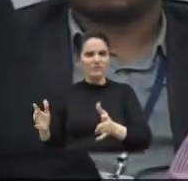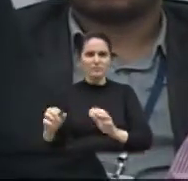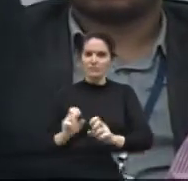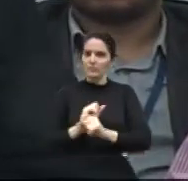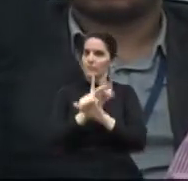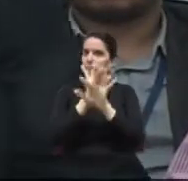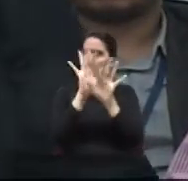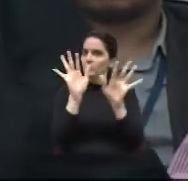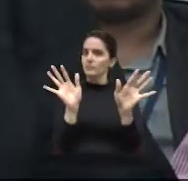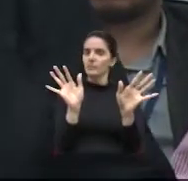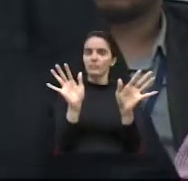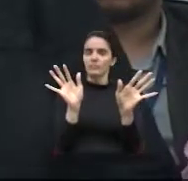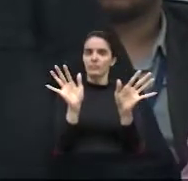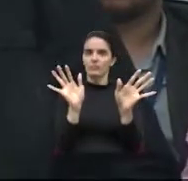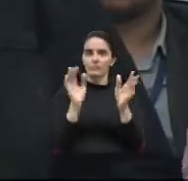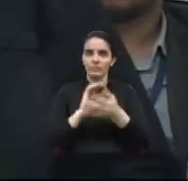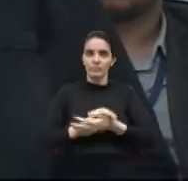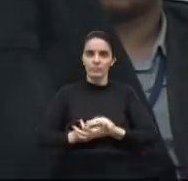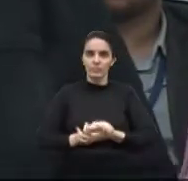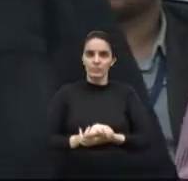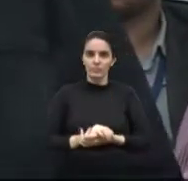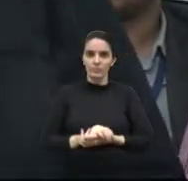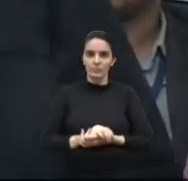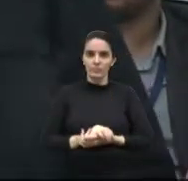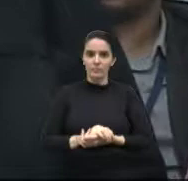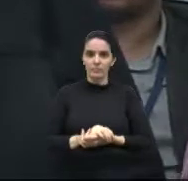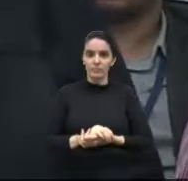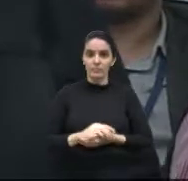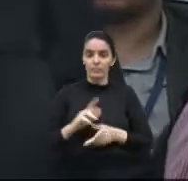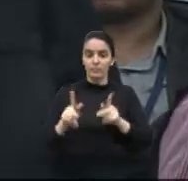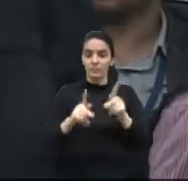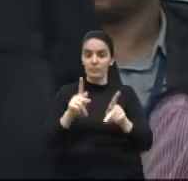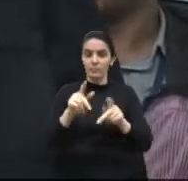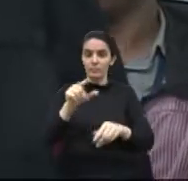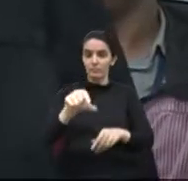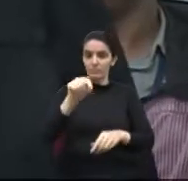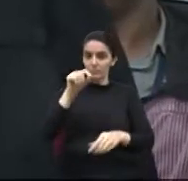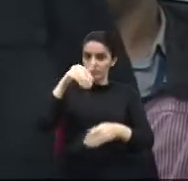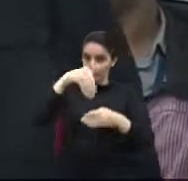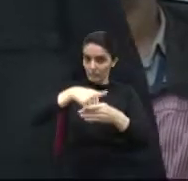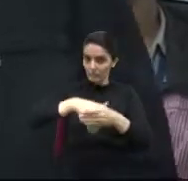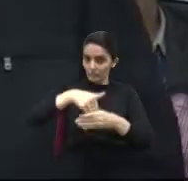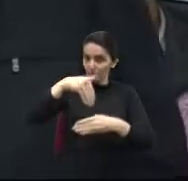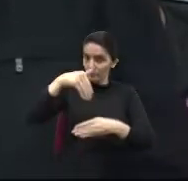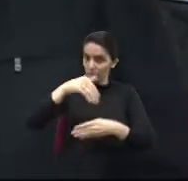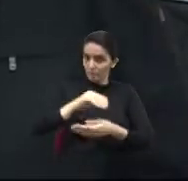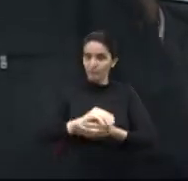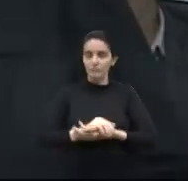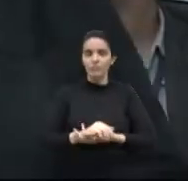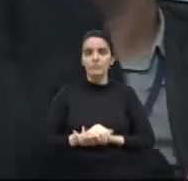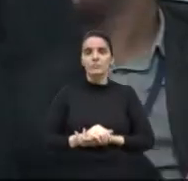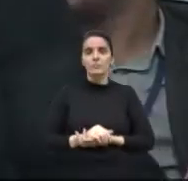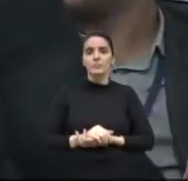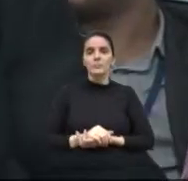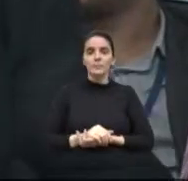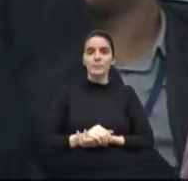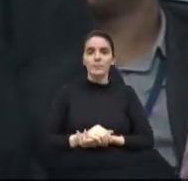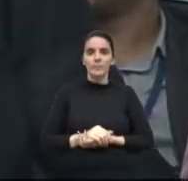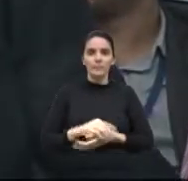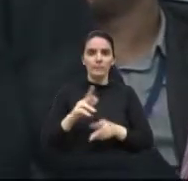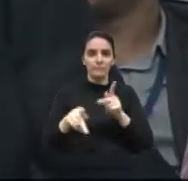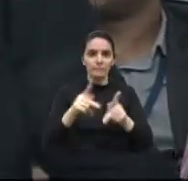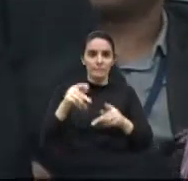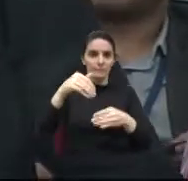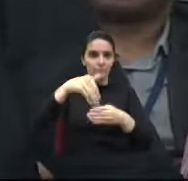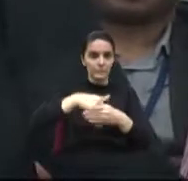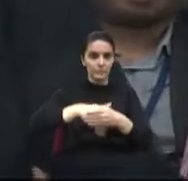claro que nós somos eleitos pelo povo. E quando do votar em algum artigo,